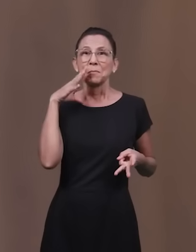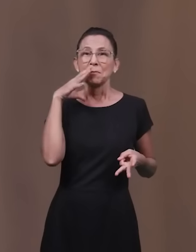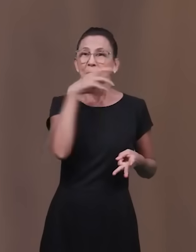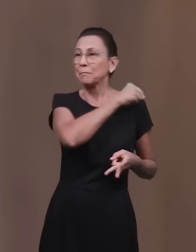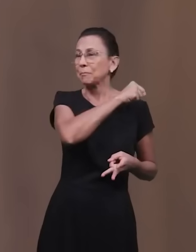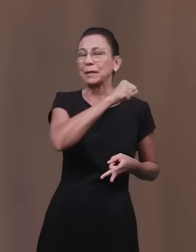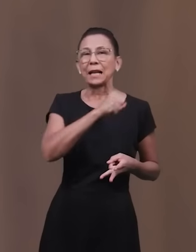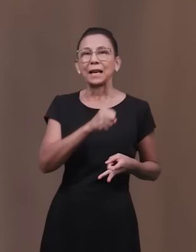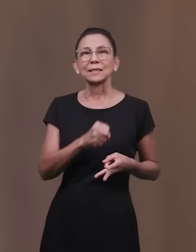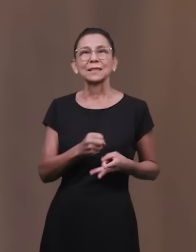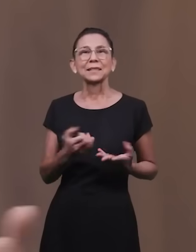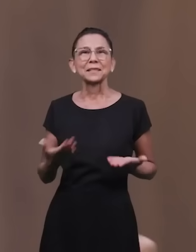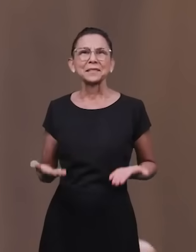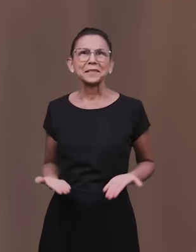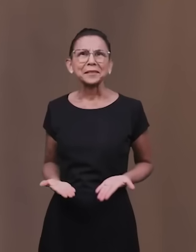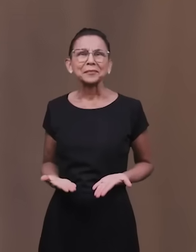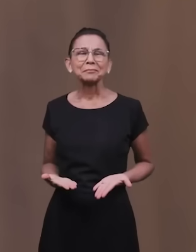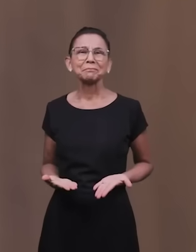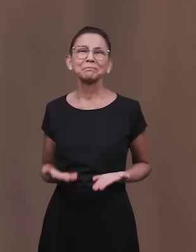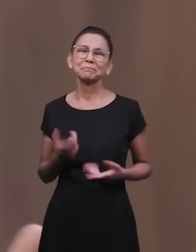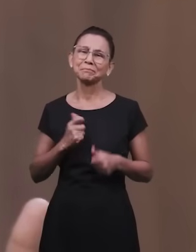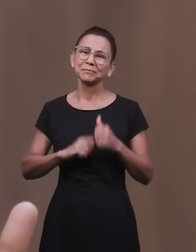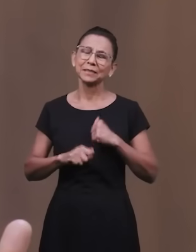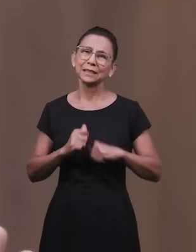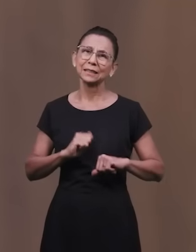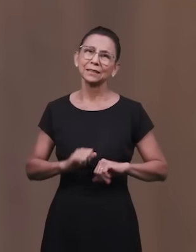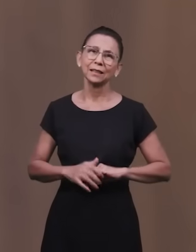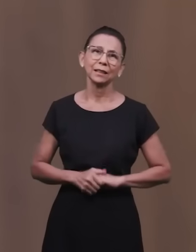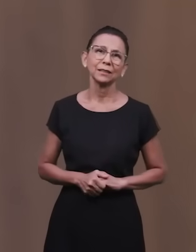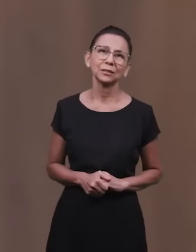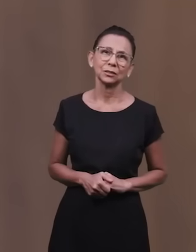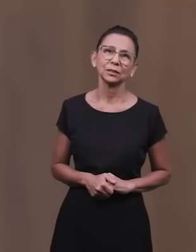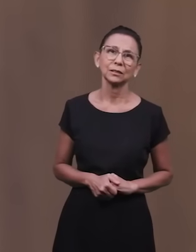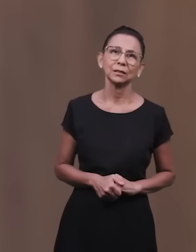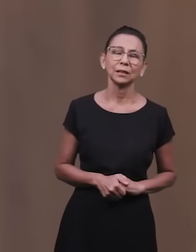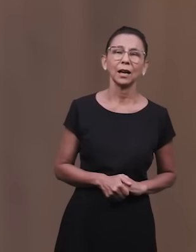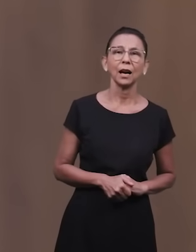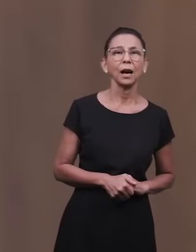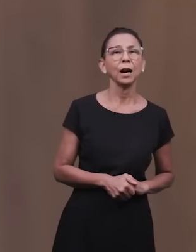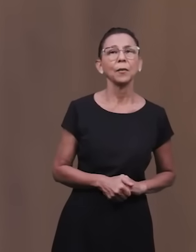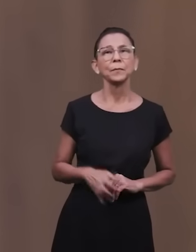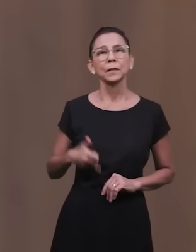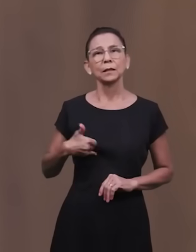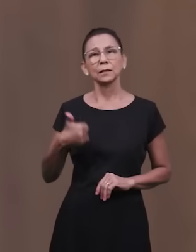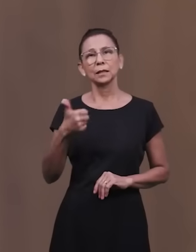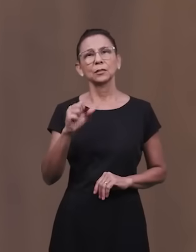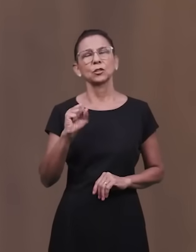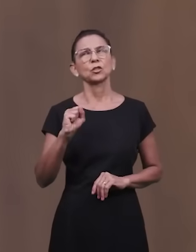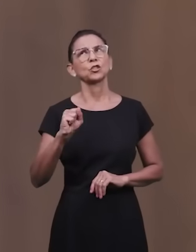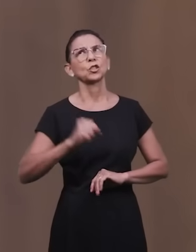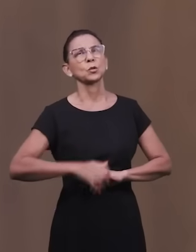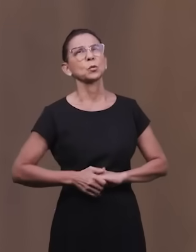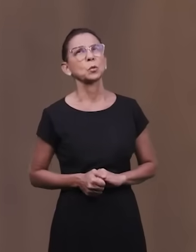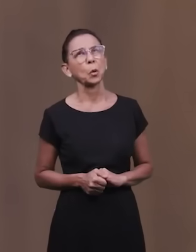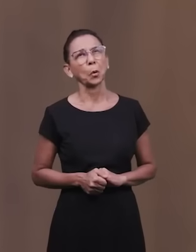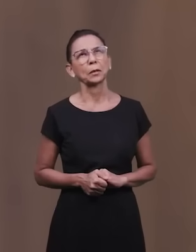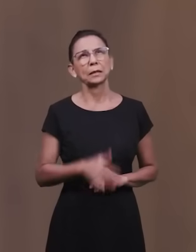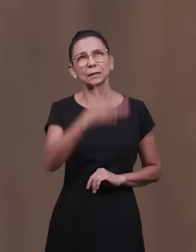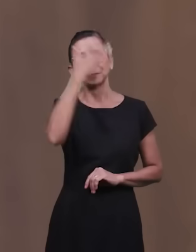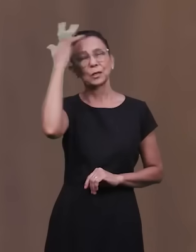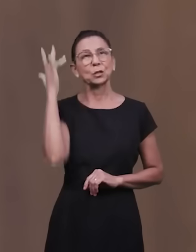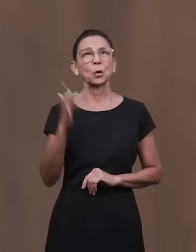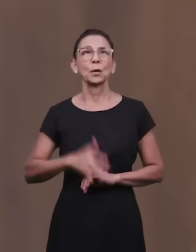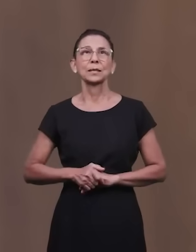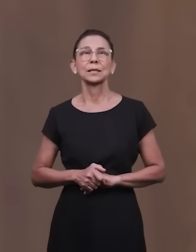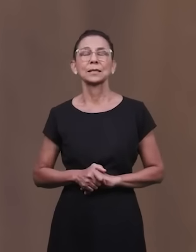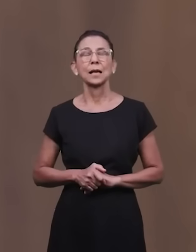pressa de realizar tudo isso. Então pode colocar o pé no freio, todo mundo quer estar na faculdade aos 18, mas será que